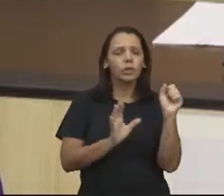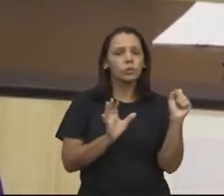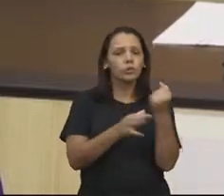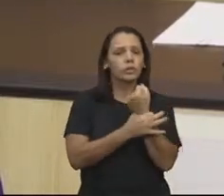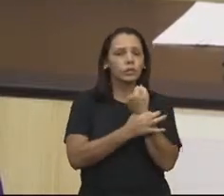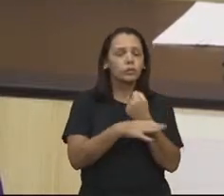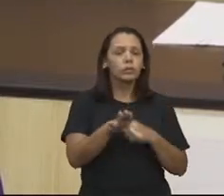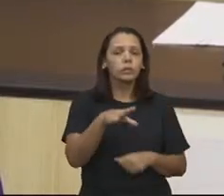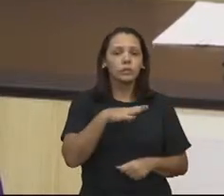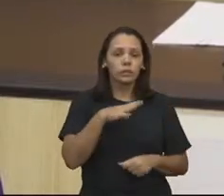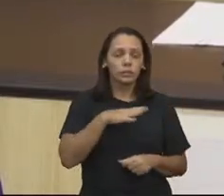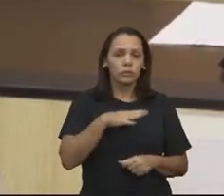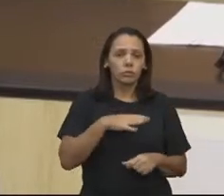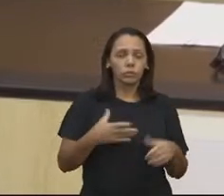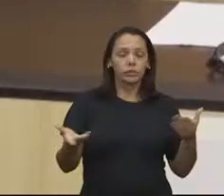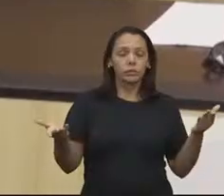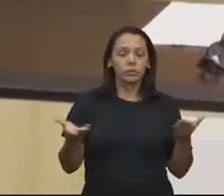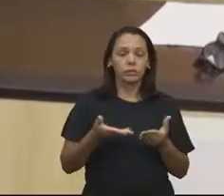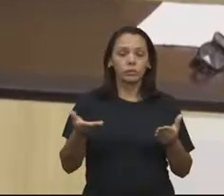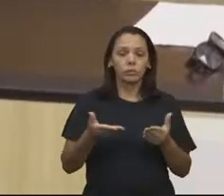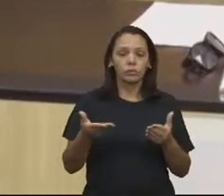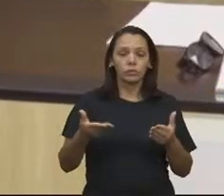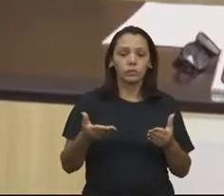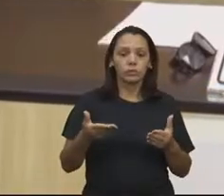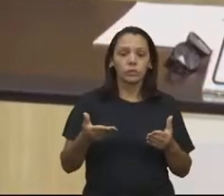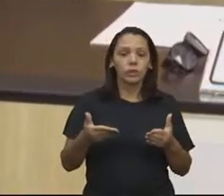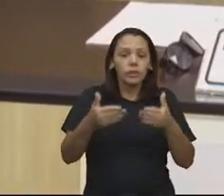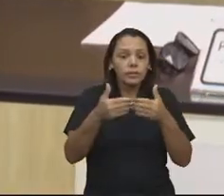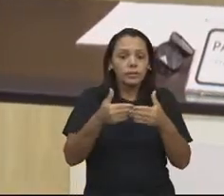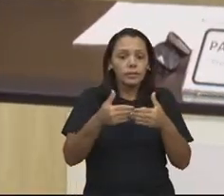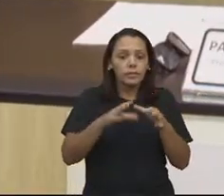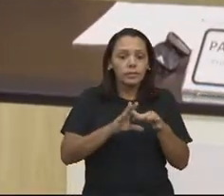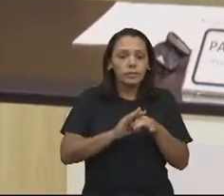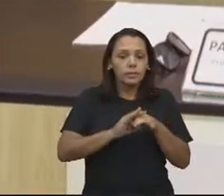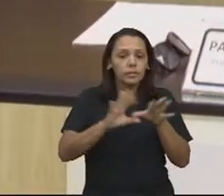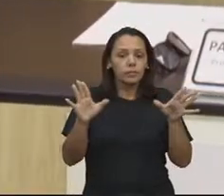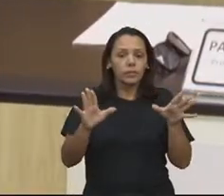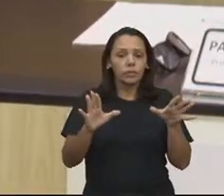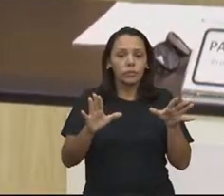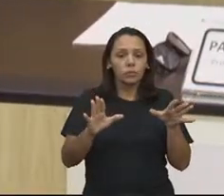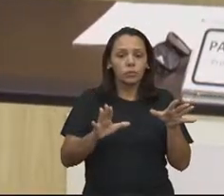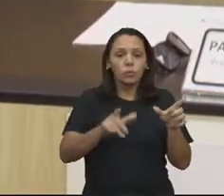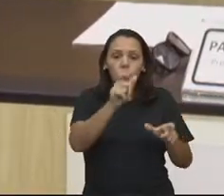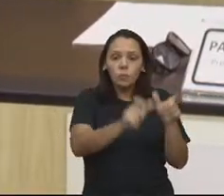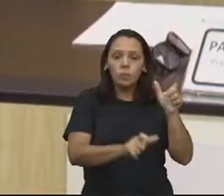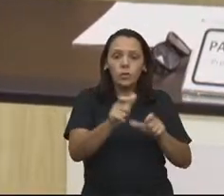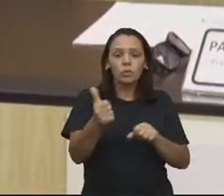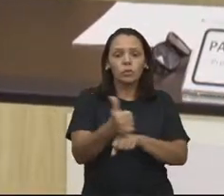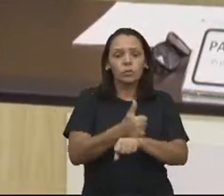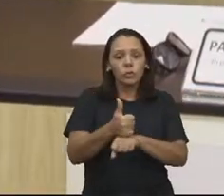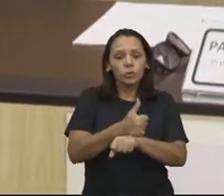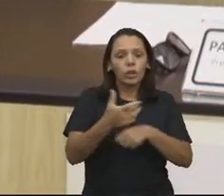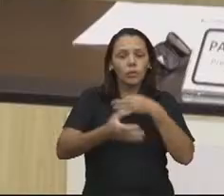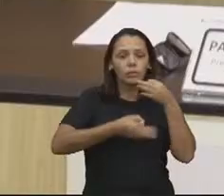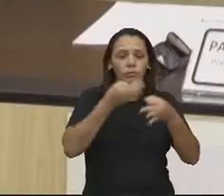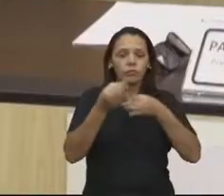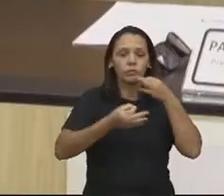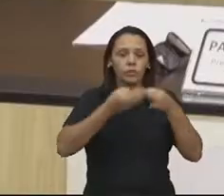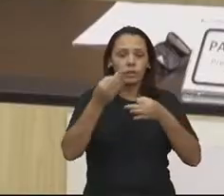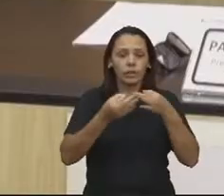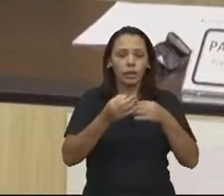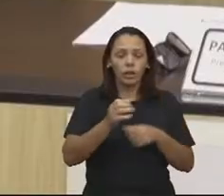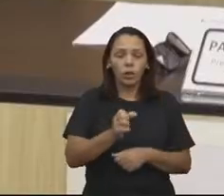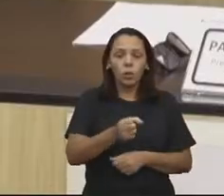da nossa cidade, e agora a gente vai estar abrindo para que os senhores possam utilizar, né, esse microfone que está aí, e até o